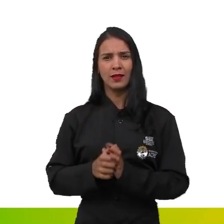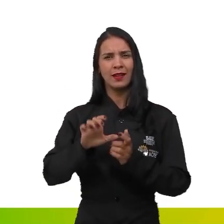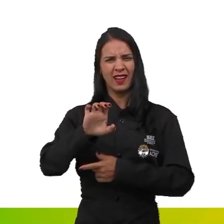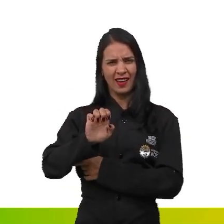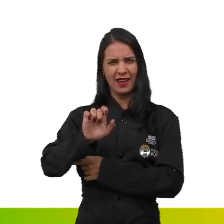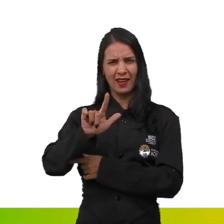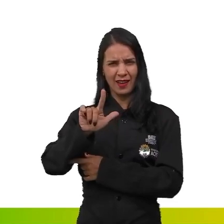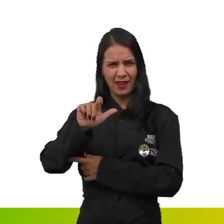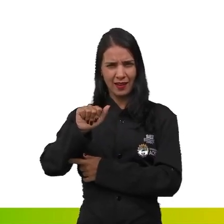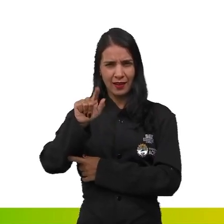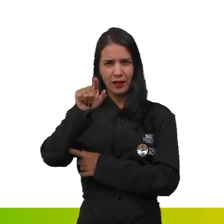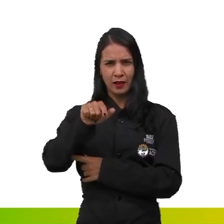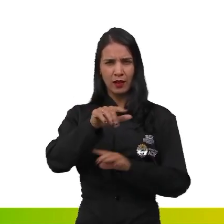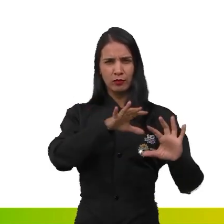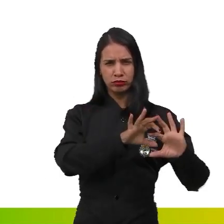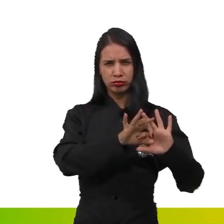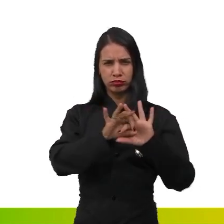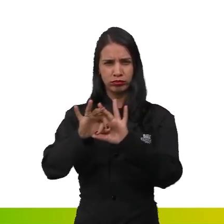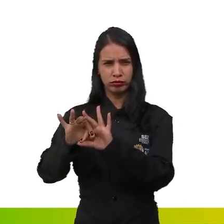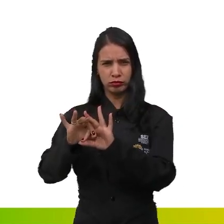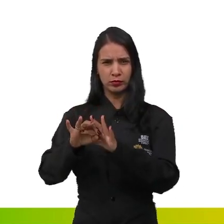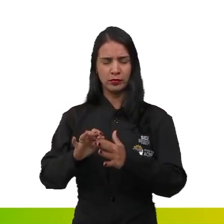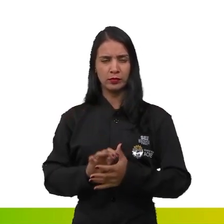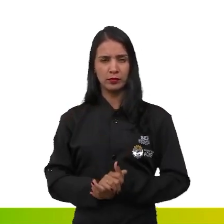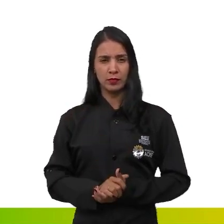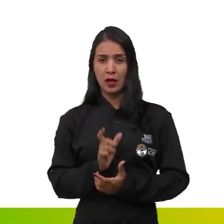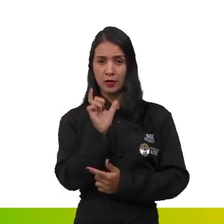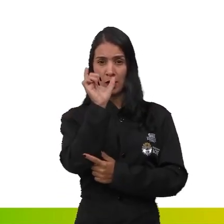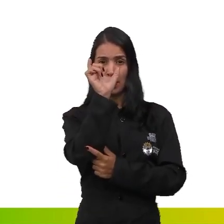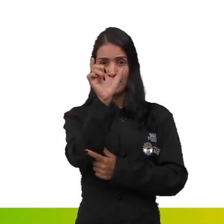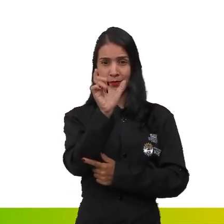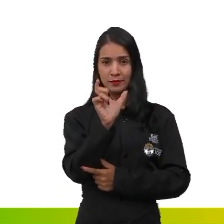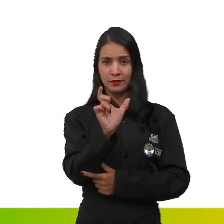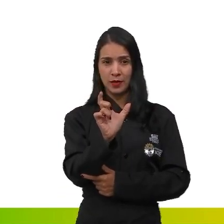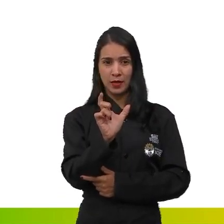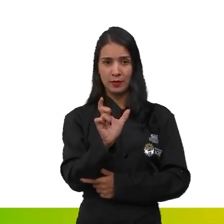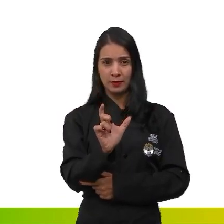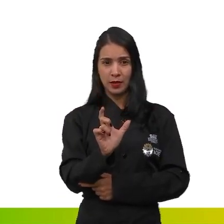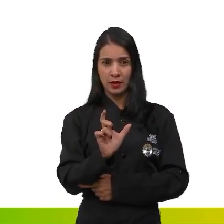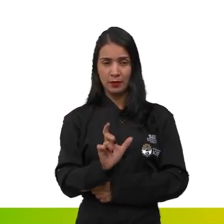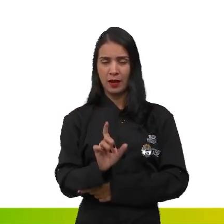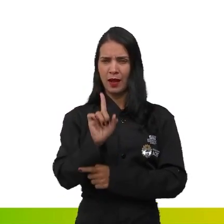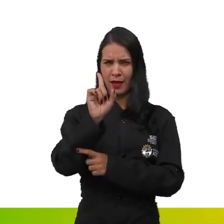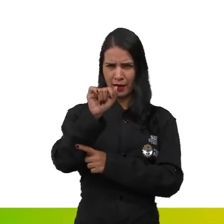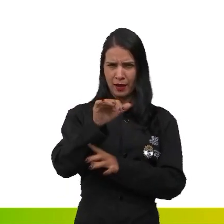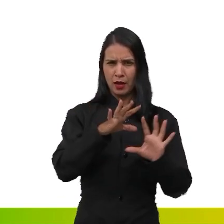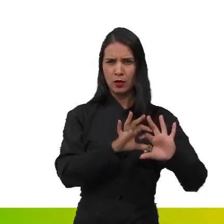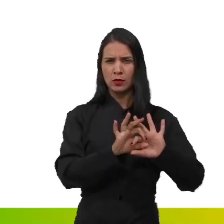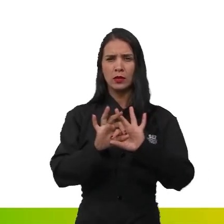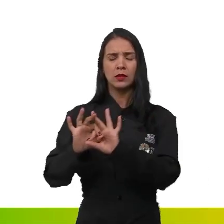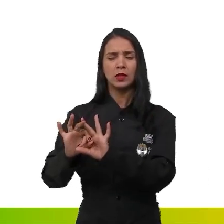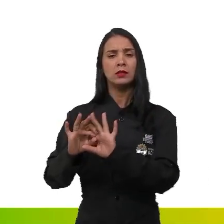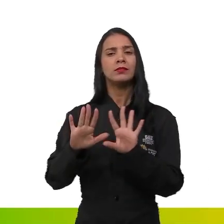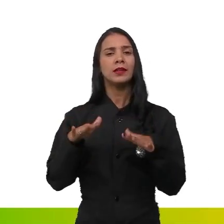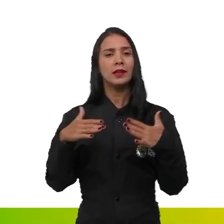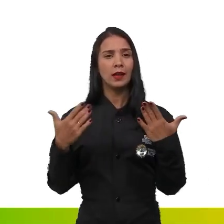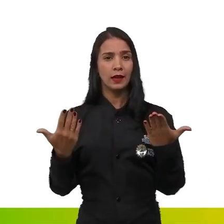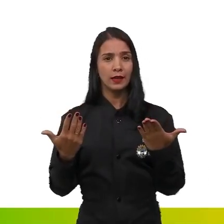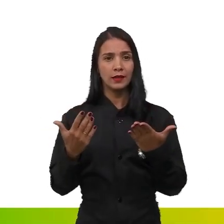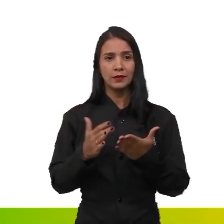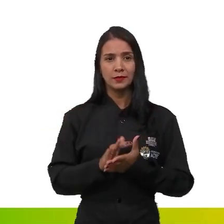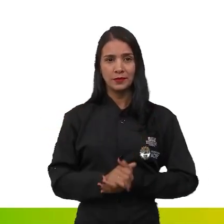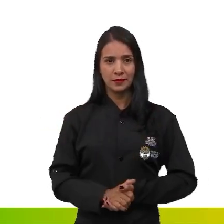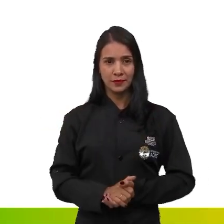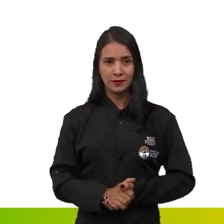um elemento aí coesivo? Alguns, no terceiro parágrafo, é um elemento coesivo? O isso, no